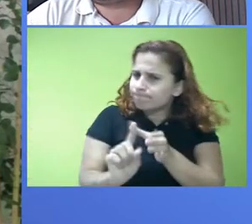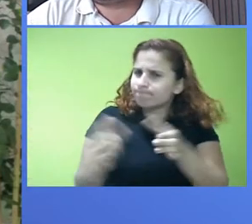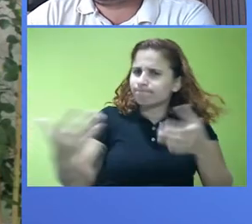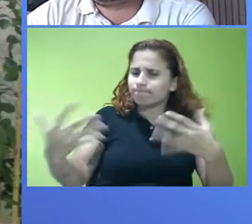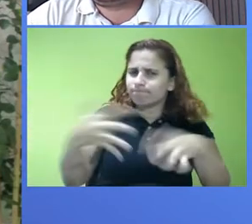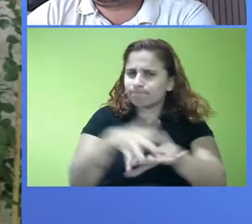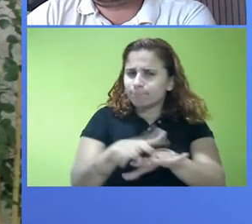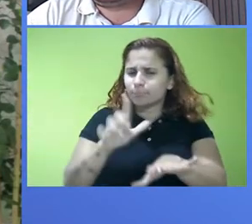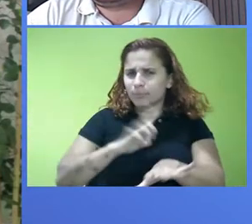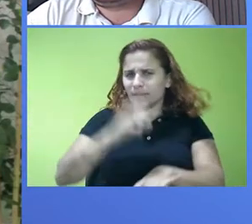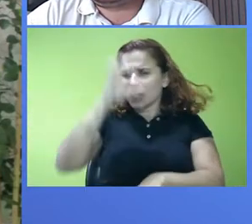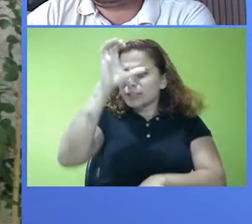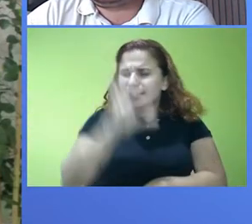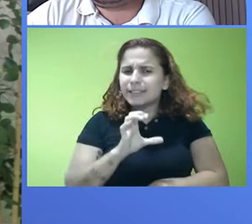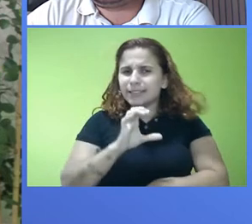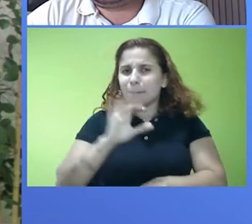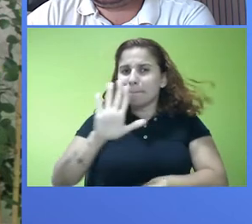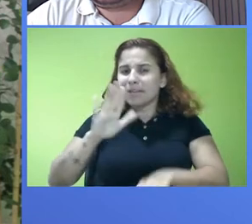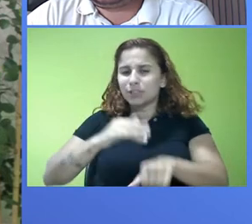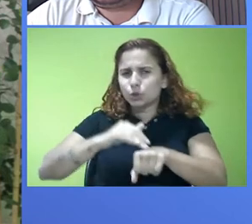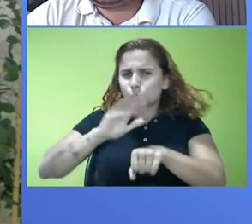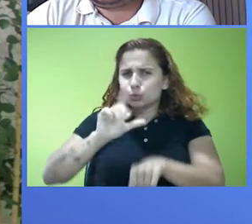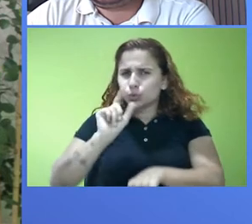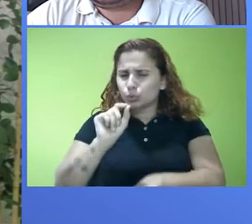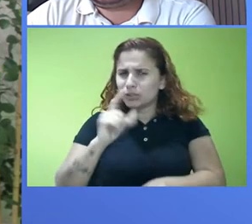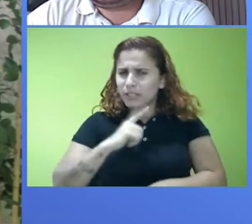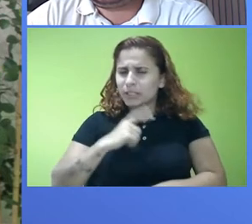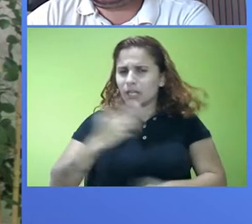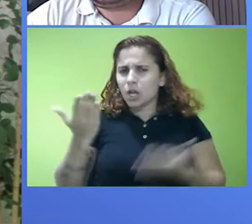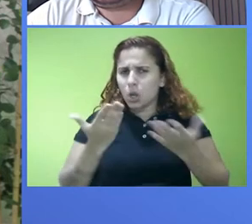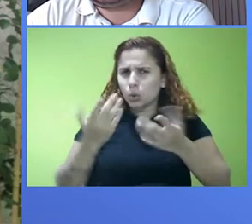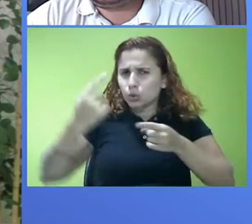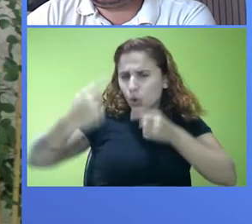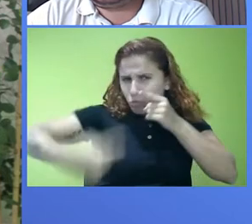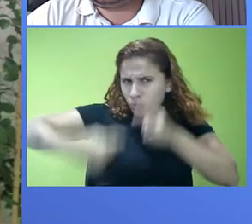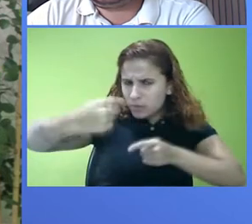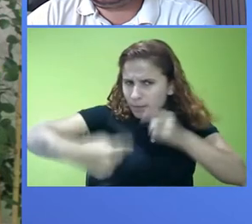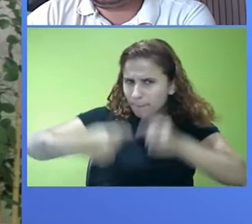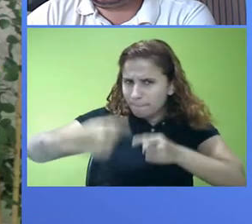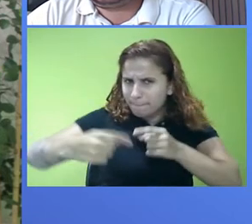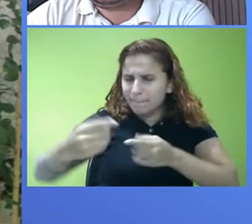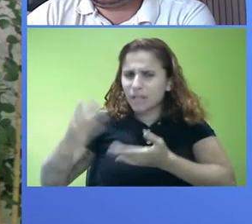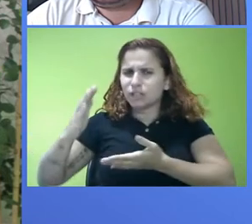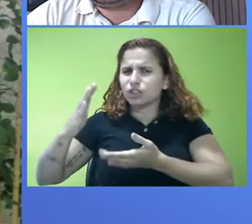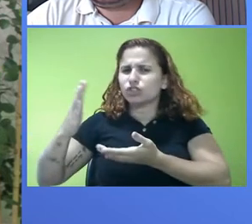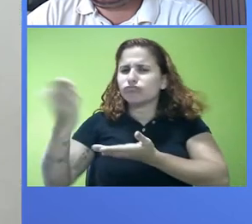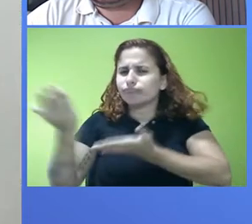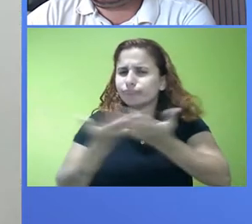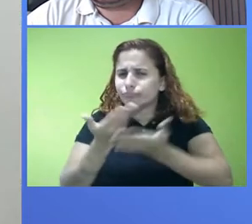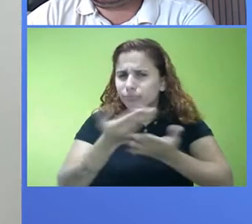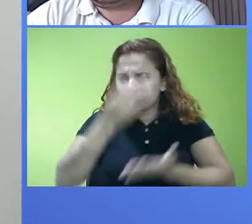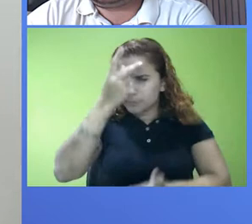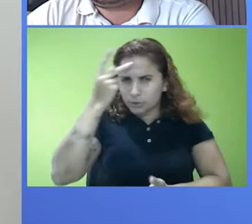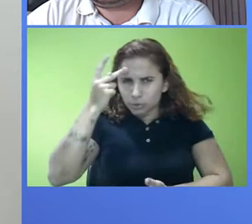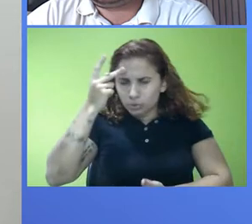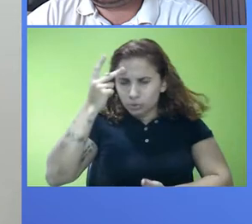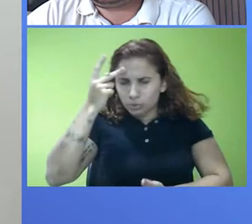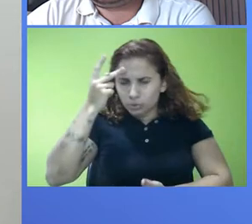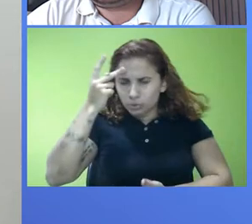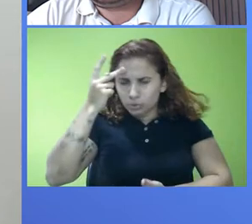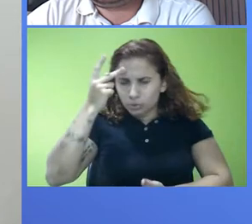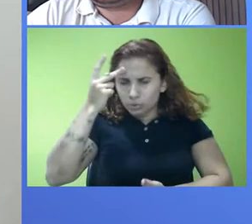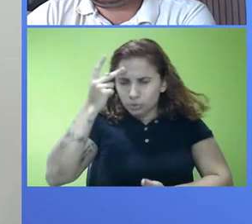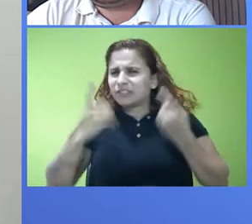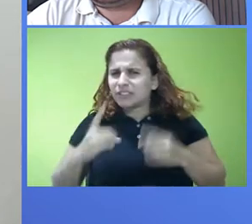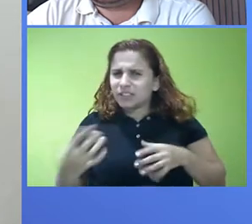sobretudo, que a gente use esse debate sobre a inserção da pessoa com deficiência no mundo do trabalho como um elemento